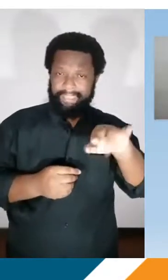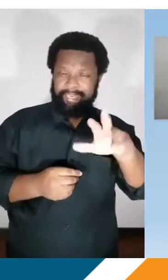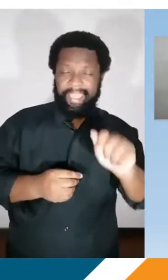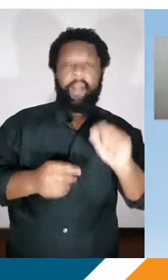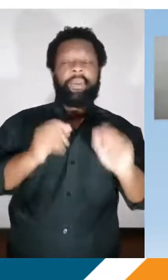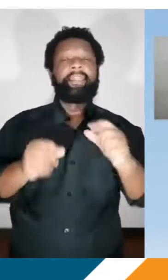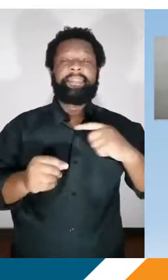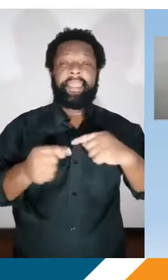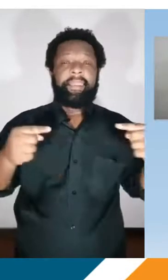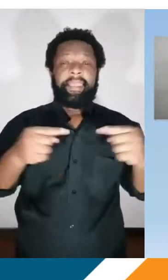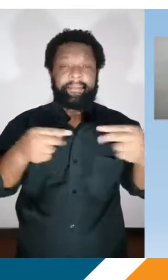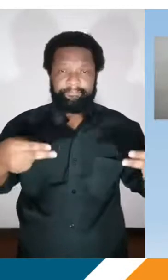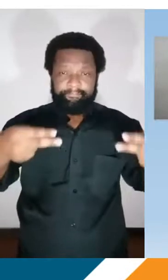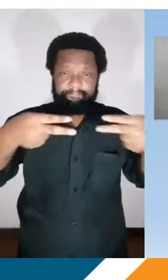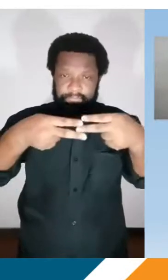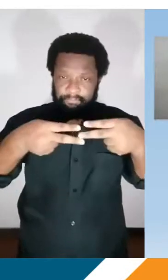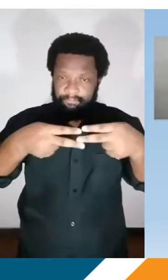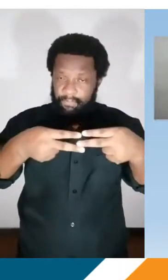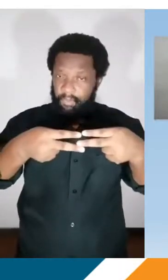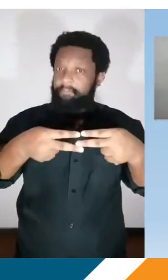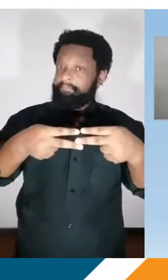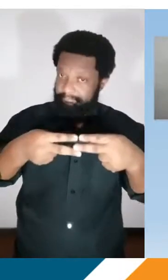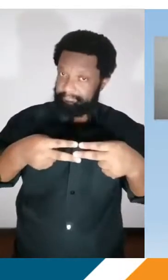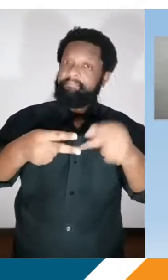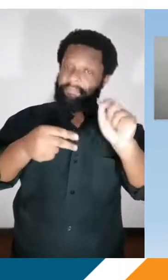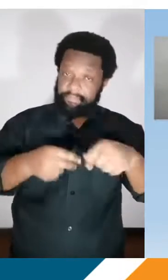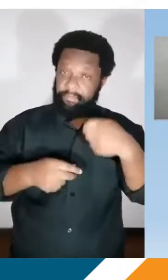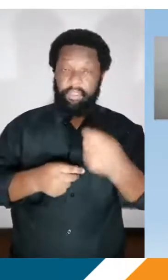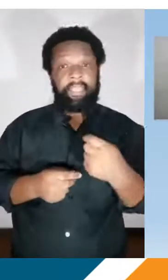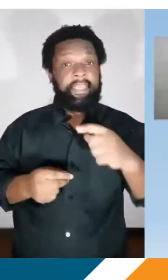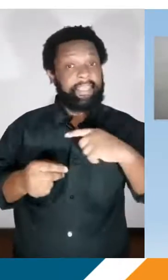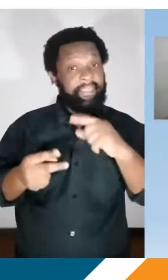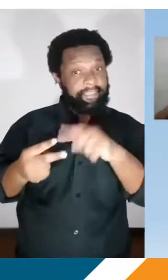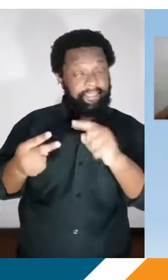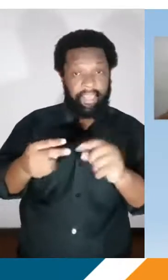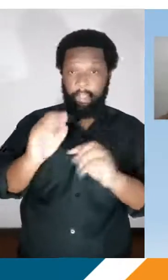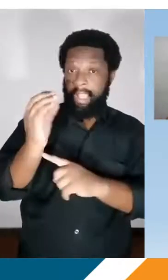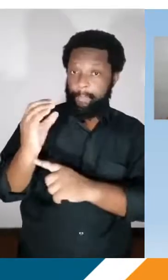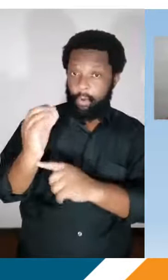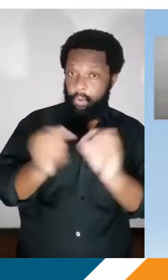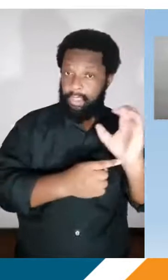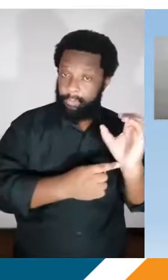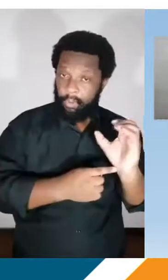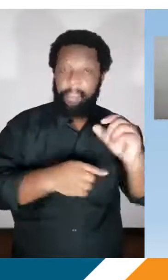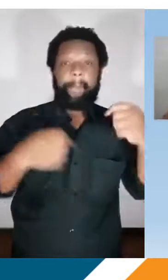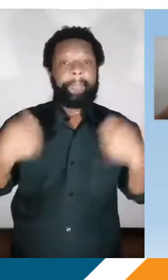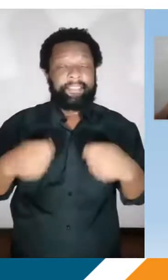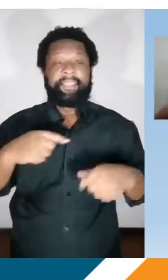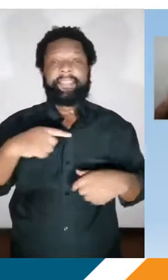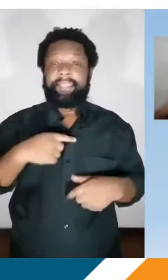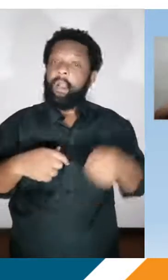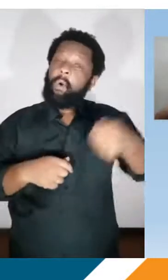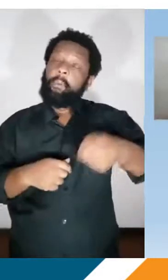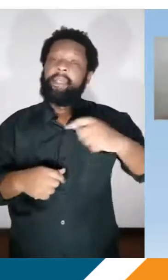situação provável é quando eu tiver ligações duplas, tá? Ligações duplas, sendo que nesses carbonos das duplas, eles vão